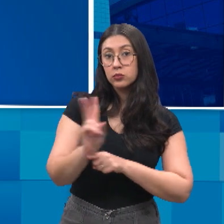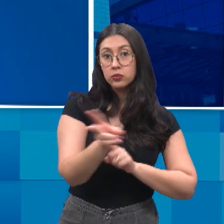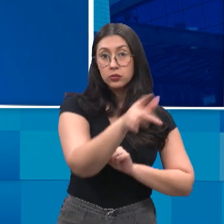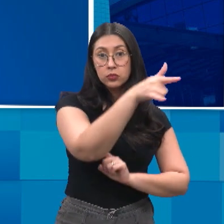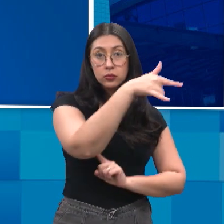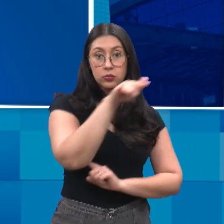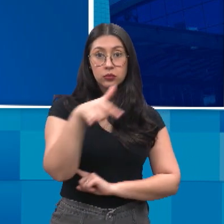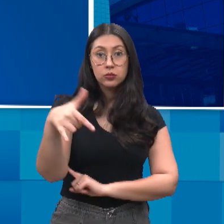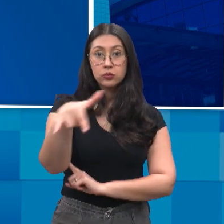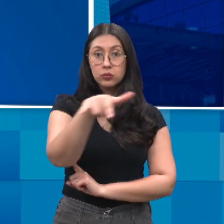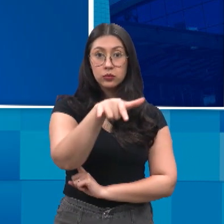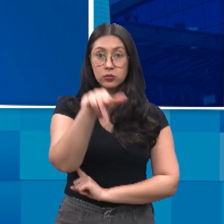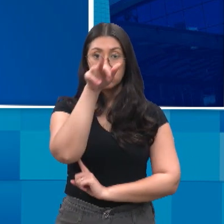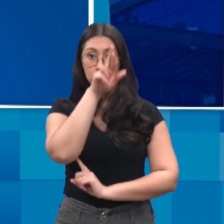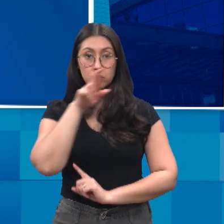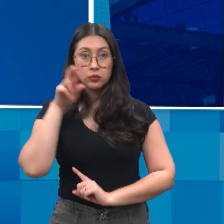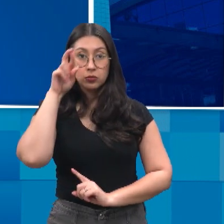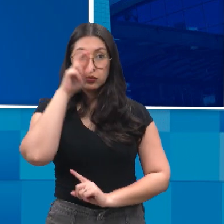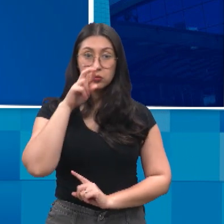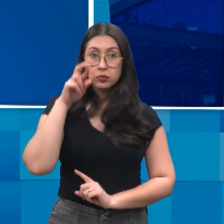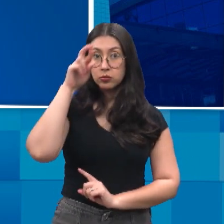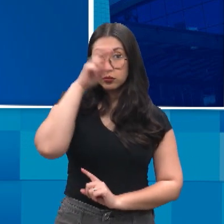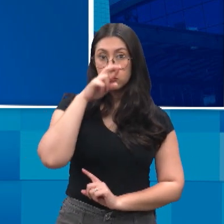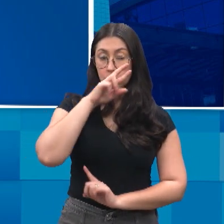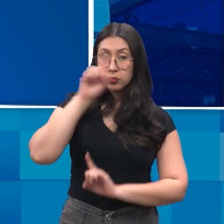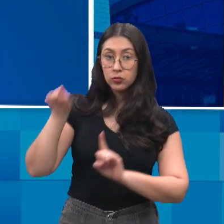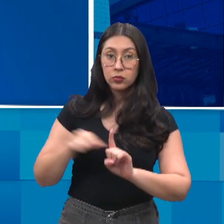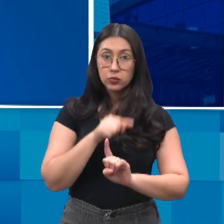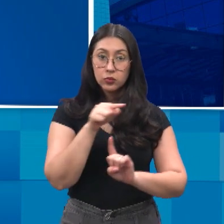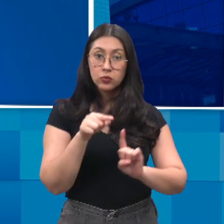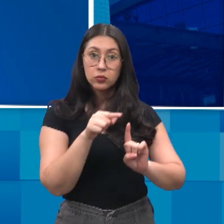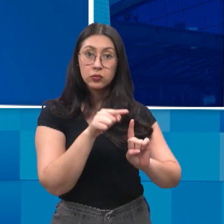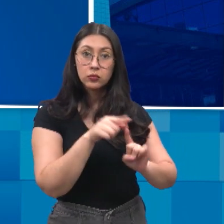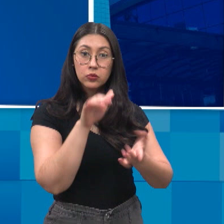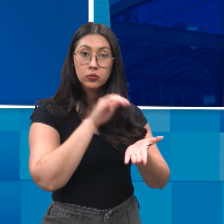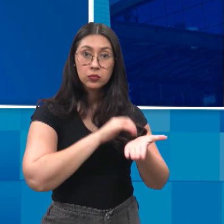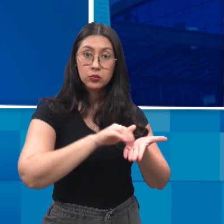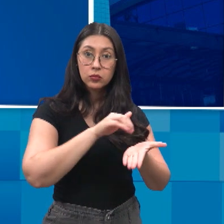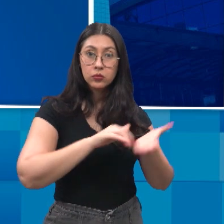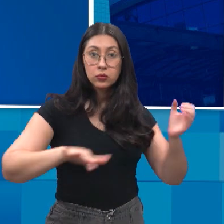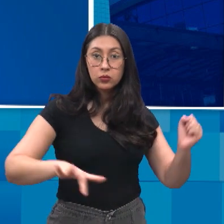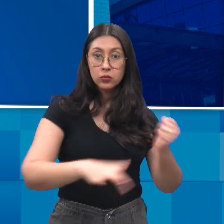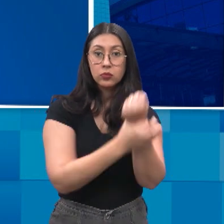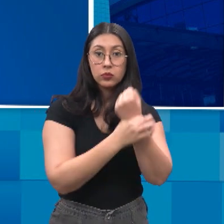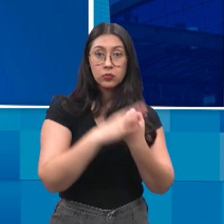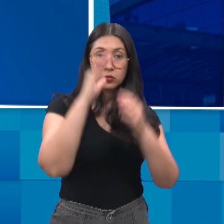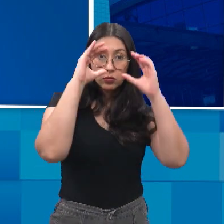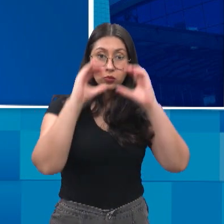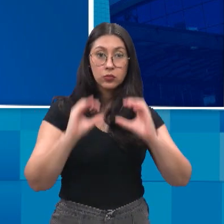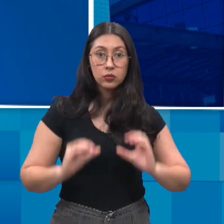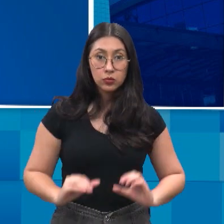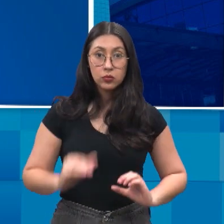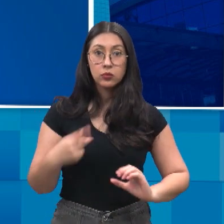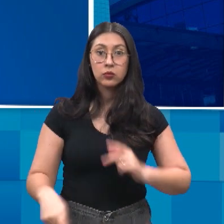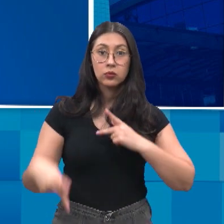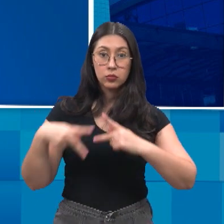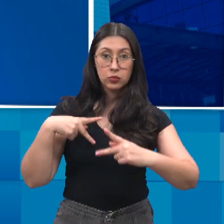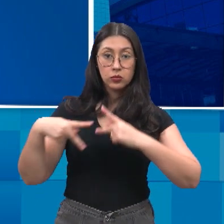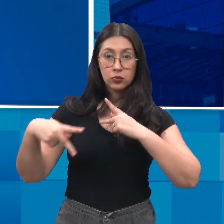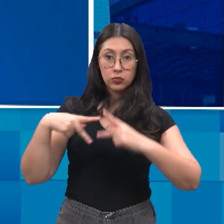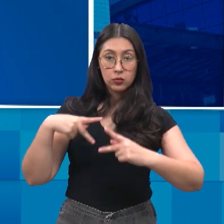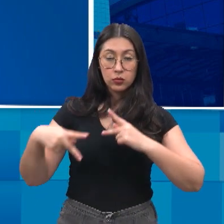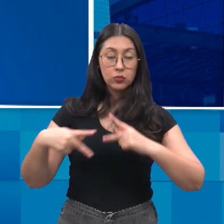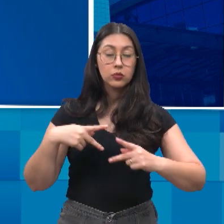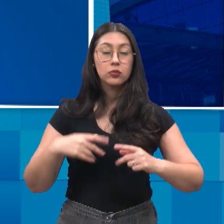drones, denominado Olho Vivo, destinado ao uso pela Secretaria de Proteção ao Cidadão de São José dos Campos e da outras